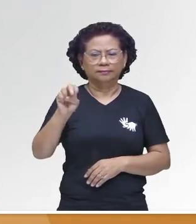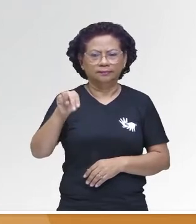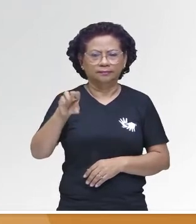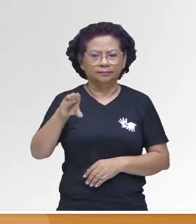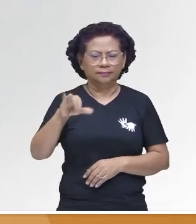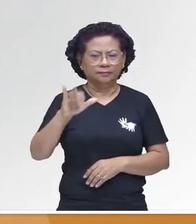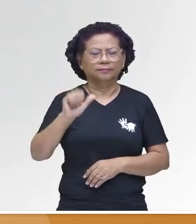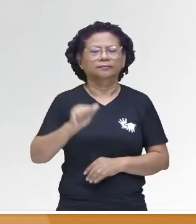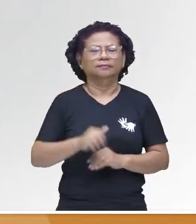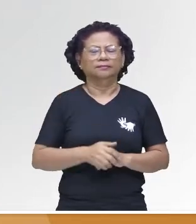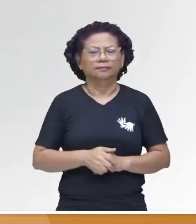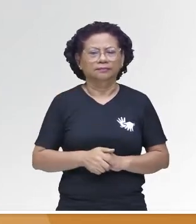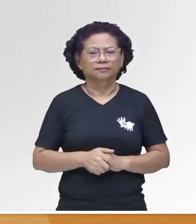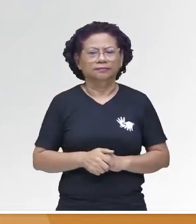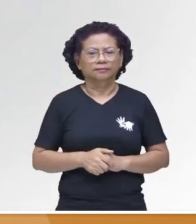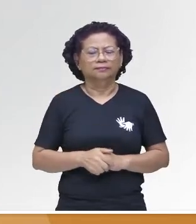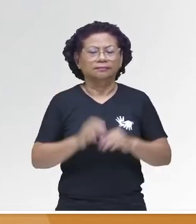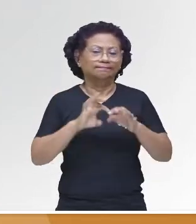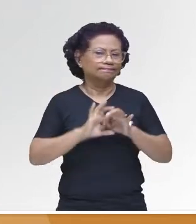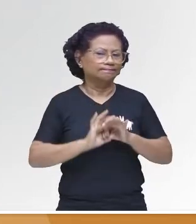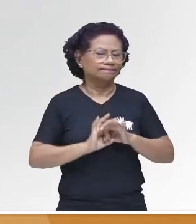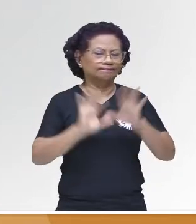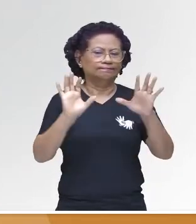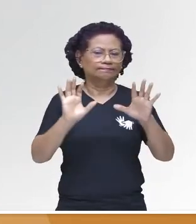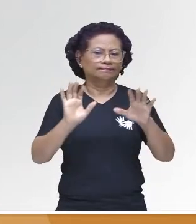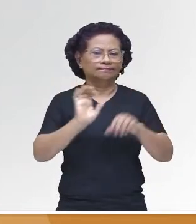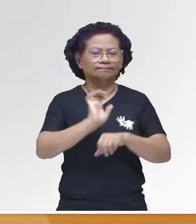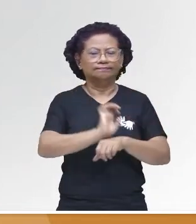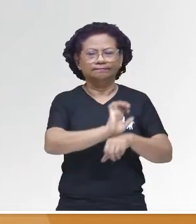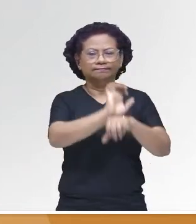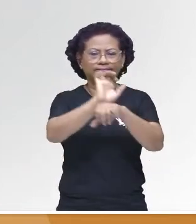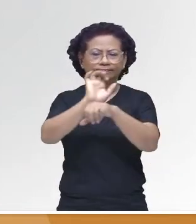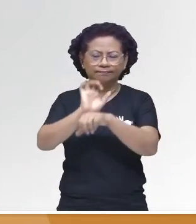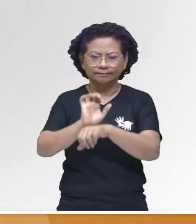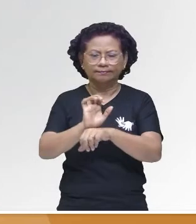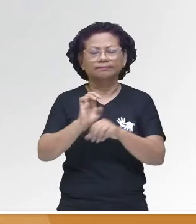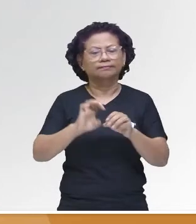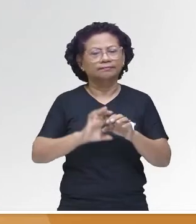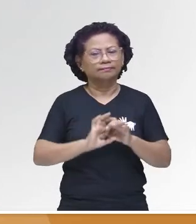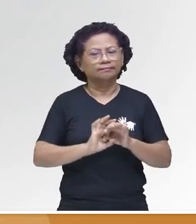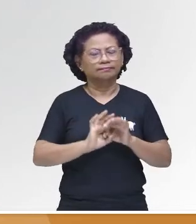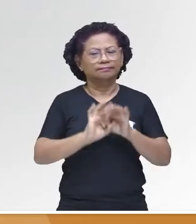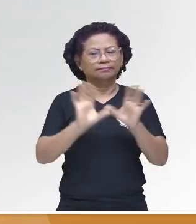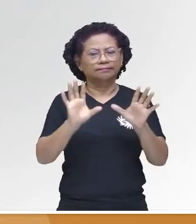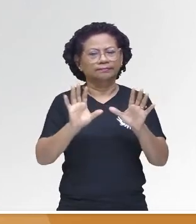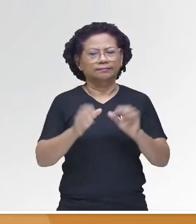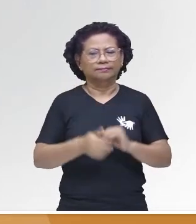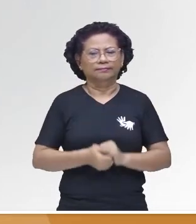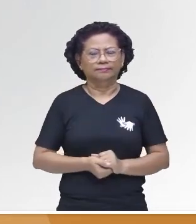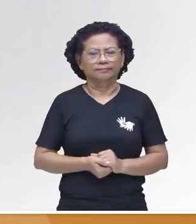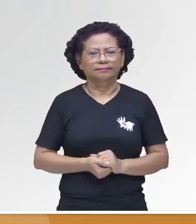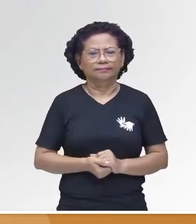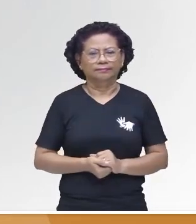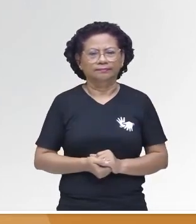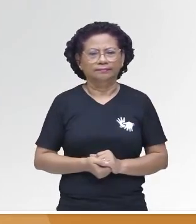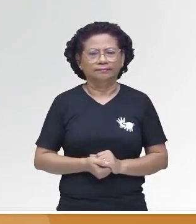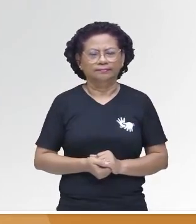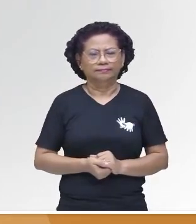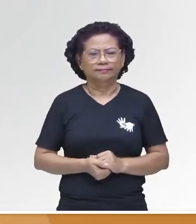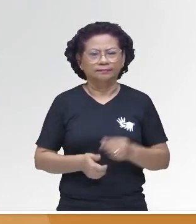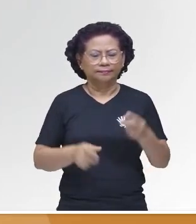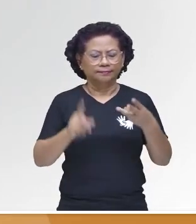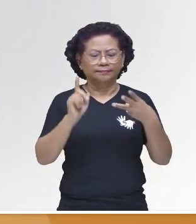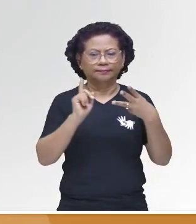dá liberdade, concede uma certa autonomia às províncias brasileiras.